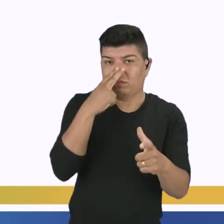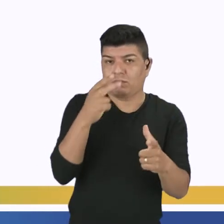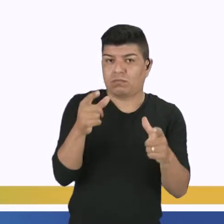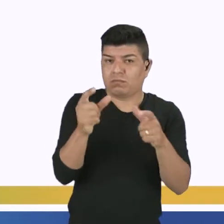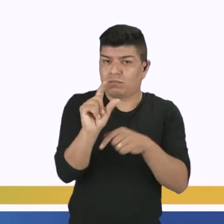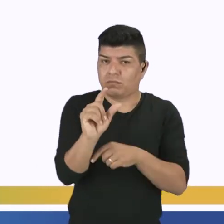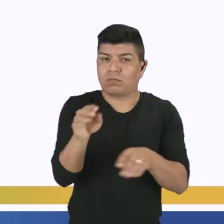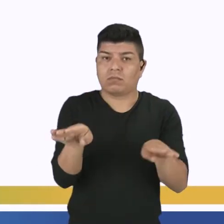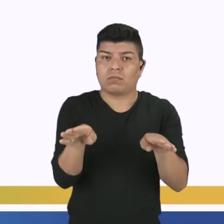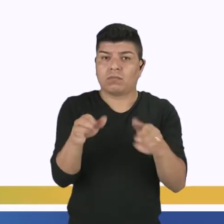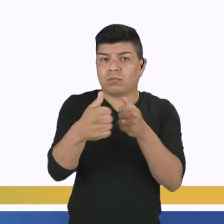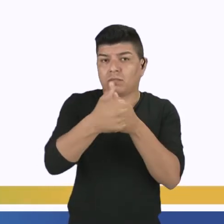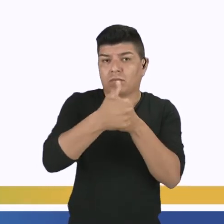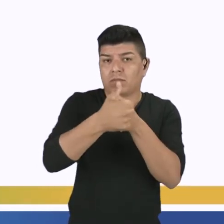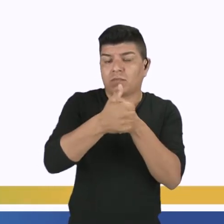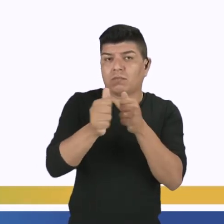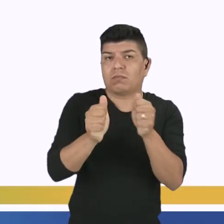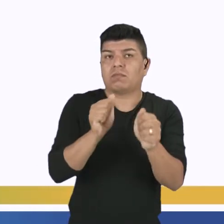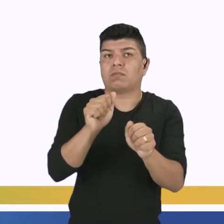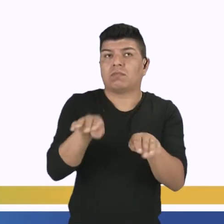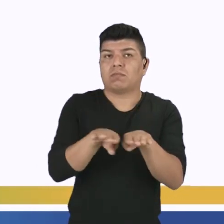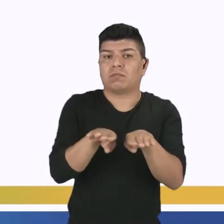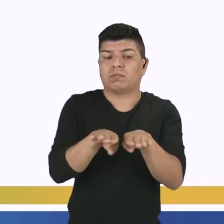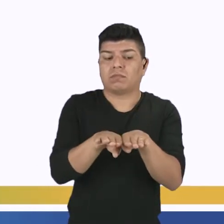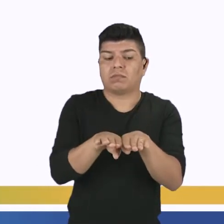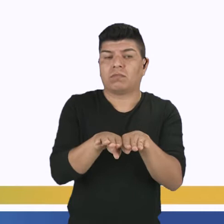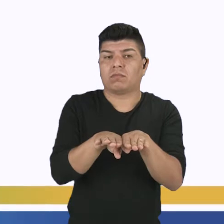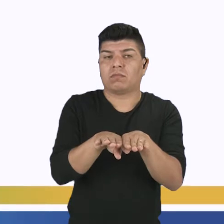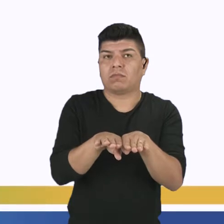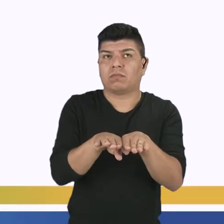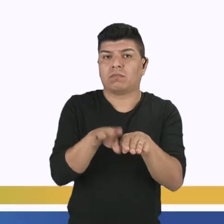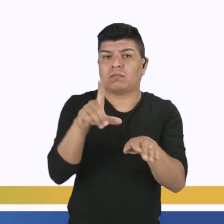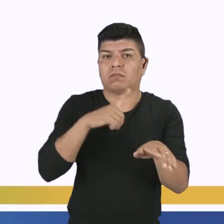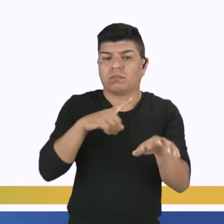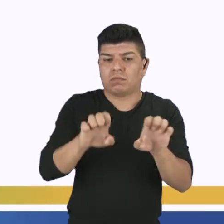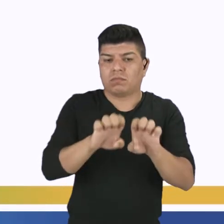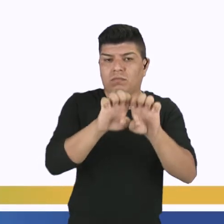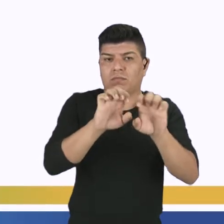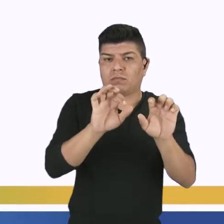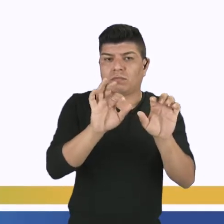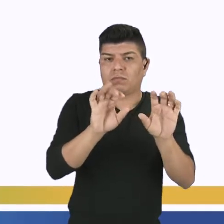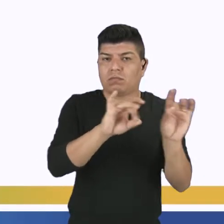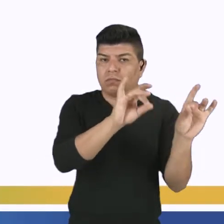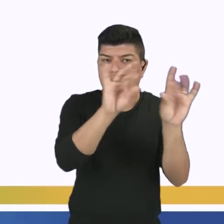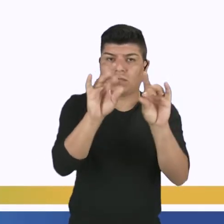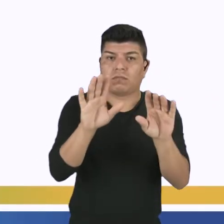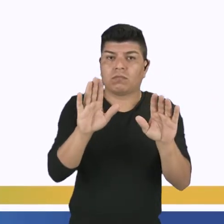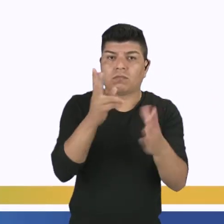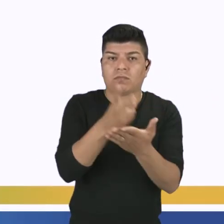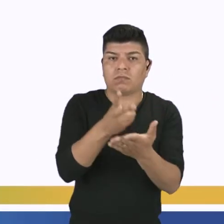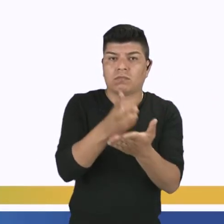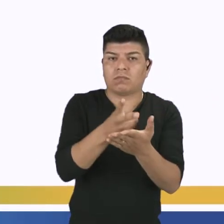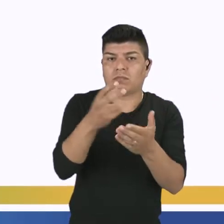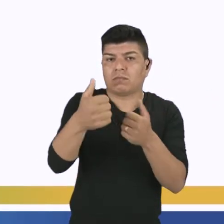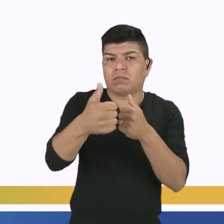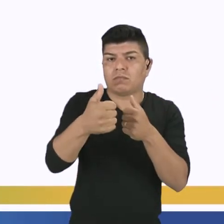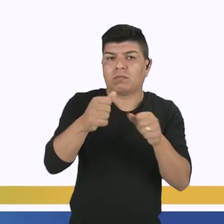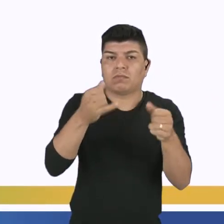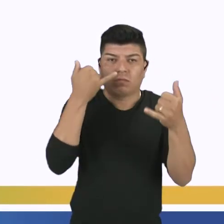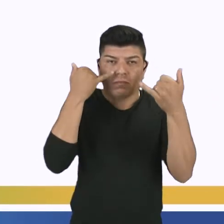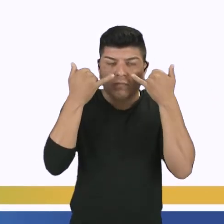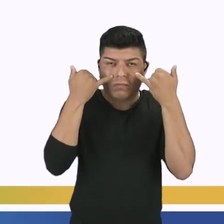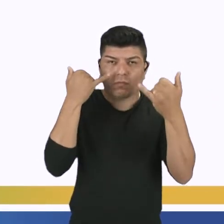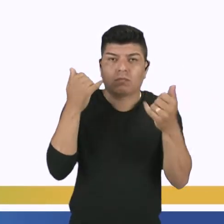tá? Ao lado, eles têm uma estruturazinha específica. Então, eles sempre vão vir ao lado de uma notícia